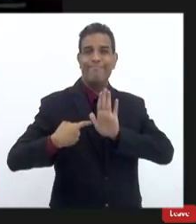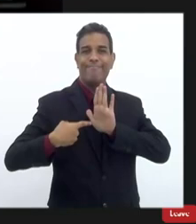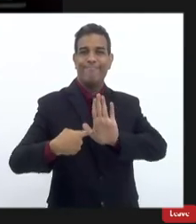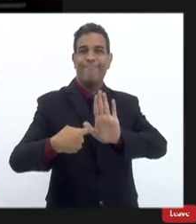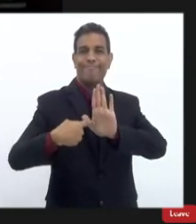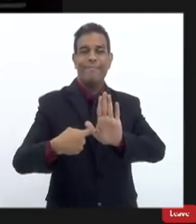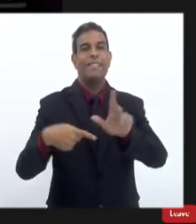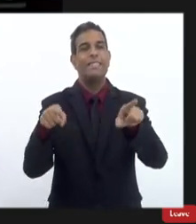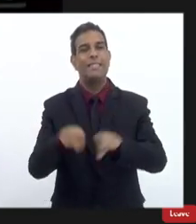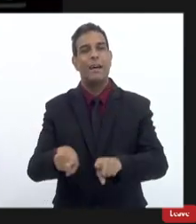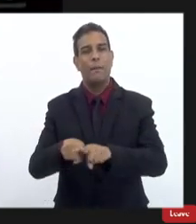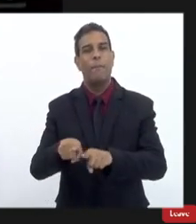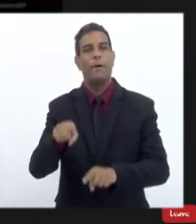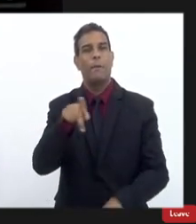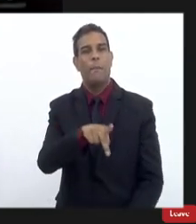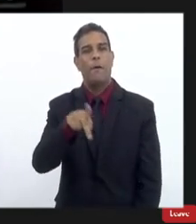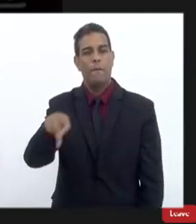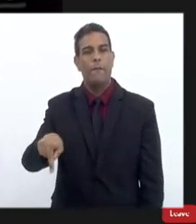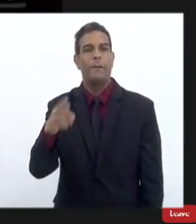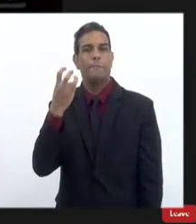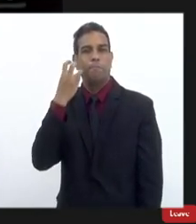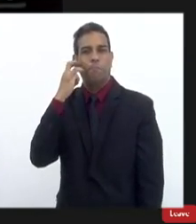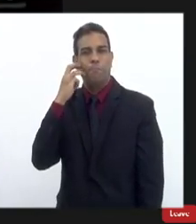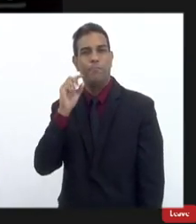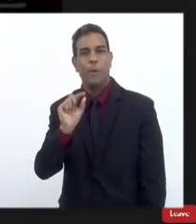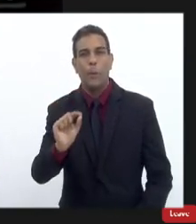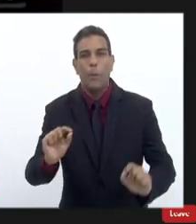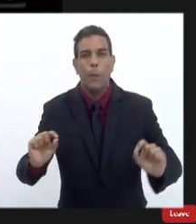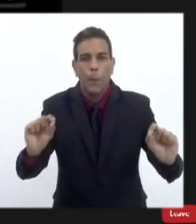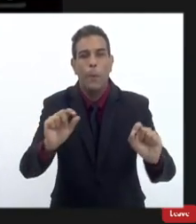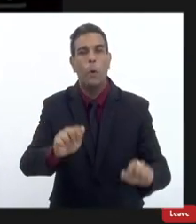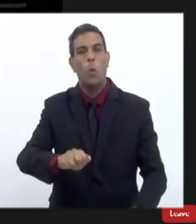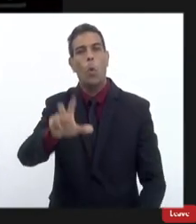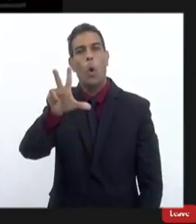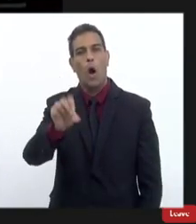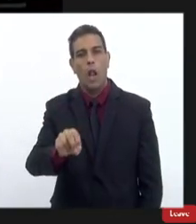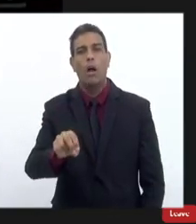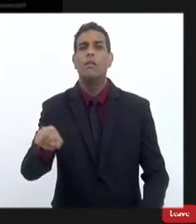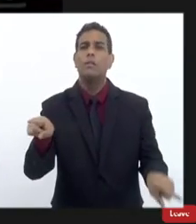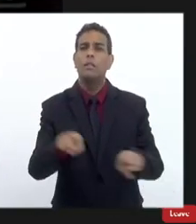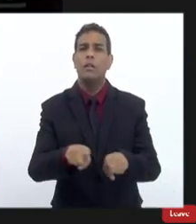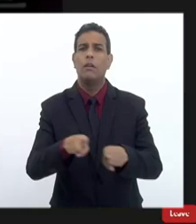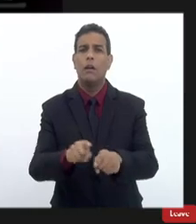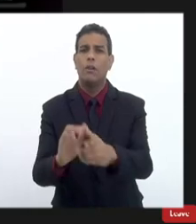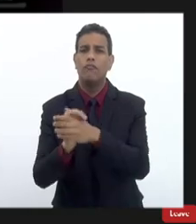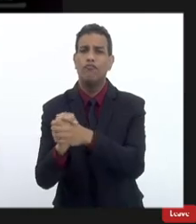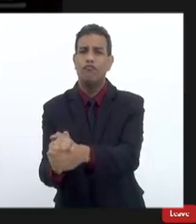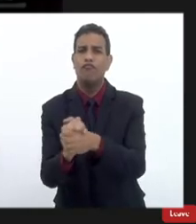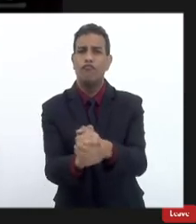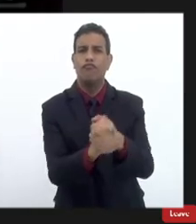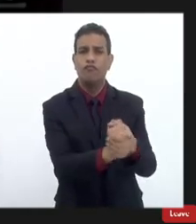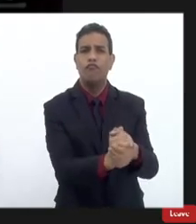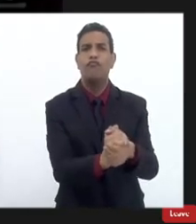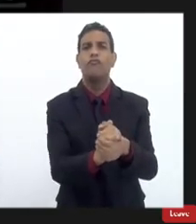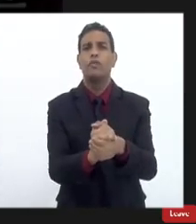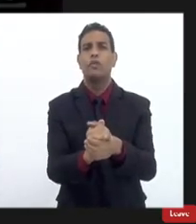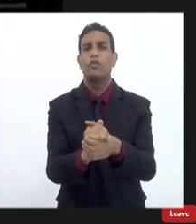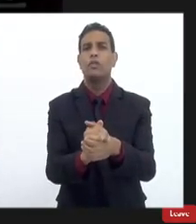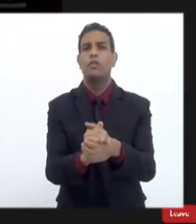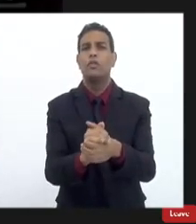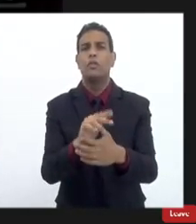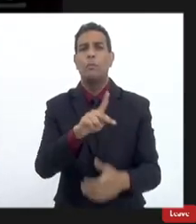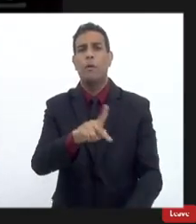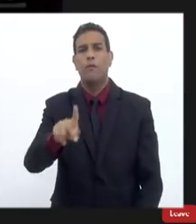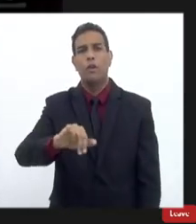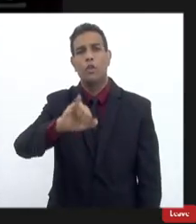professor Valdec, professora Malvino, os nossos estudantes que aqui estão, e também saudar a Joilza, subsecretária